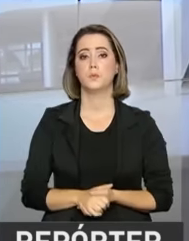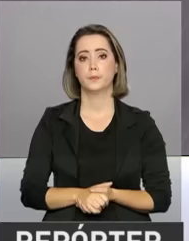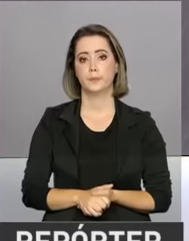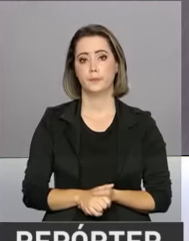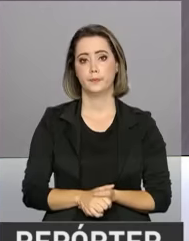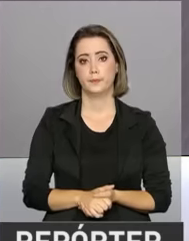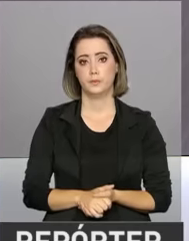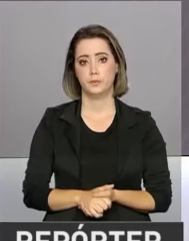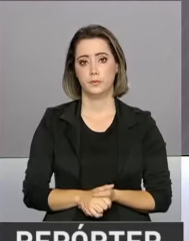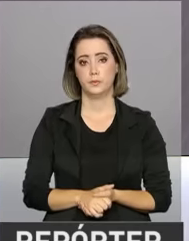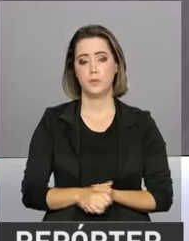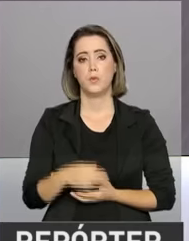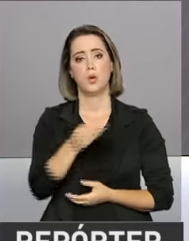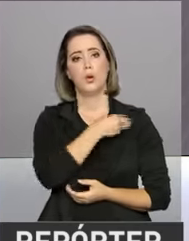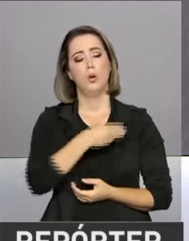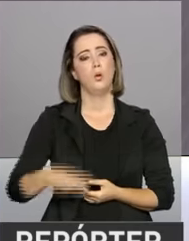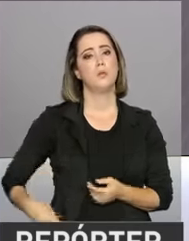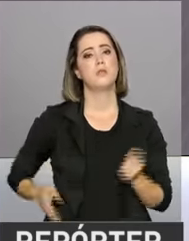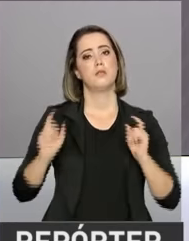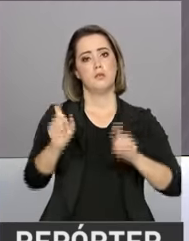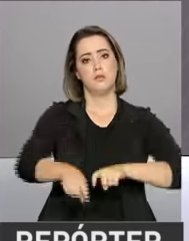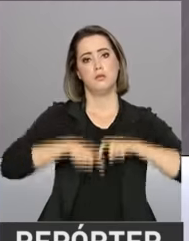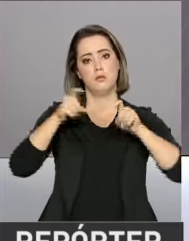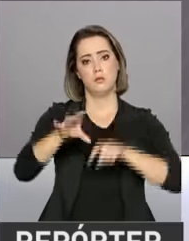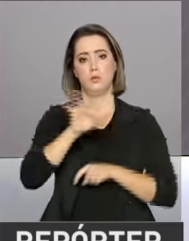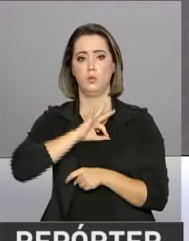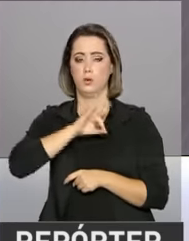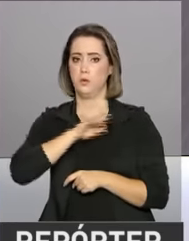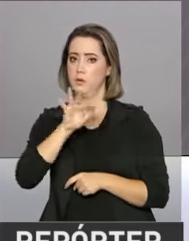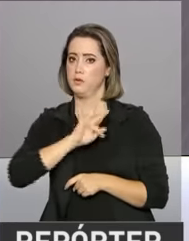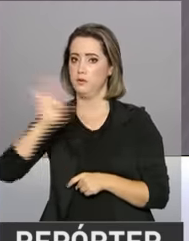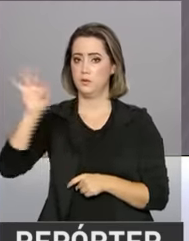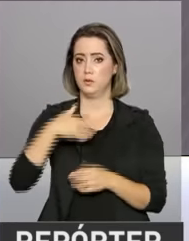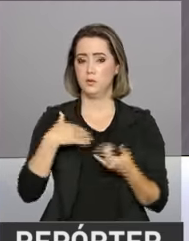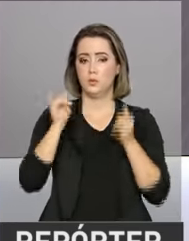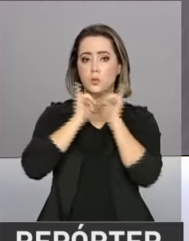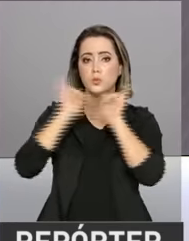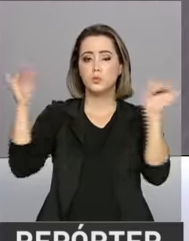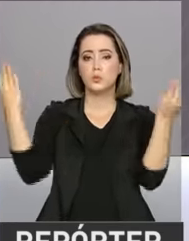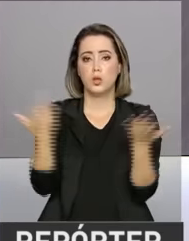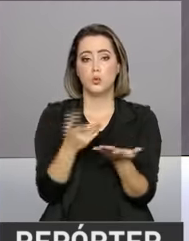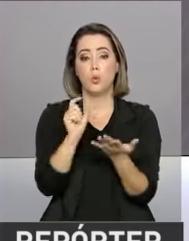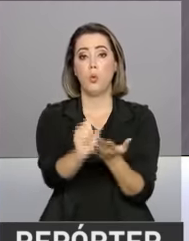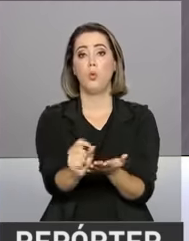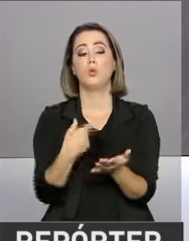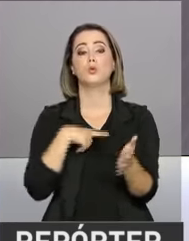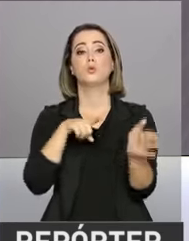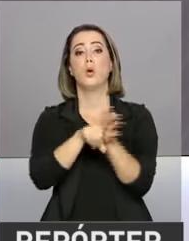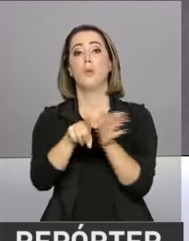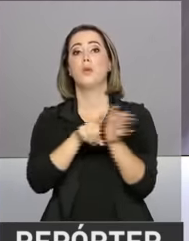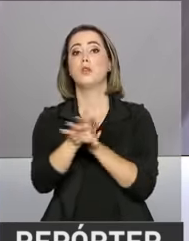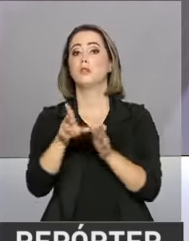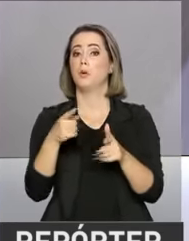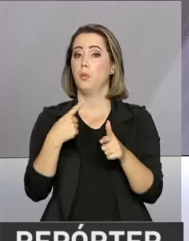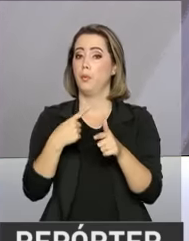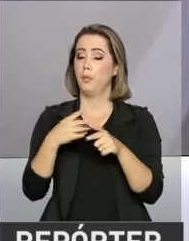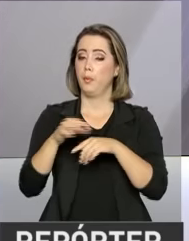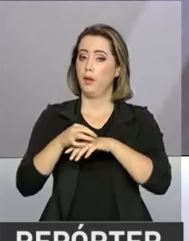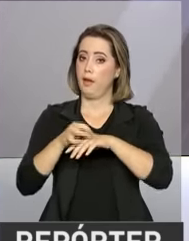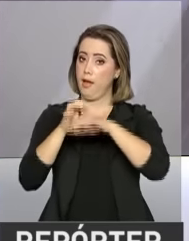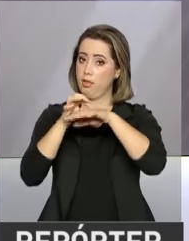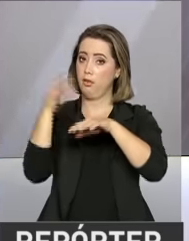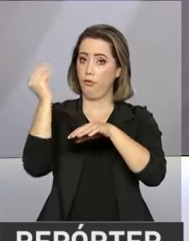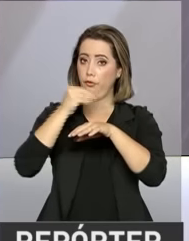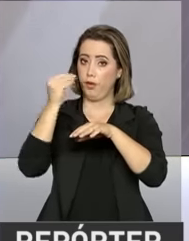tarde o Ministério da Agricultura e a Polícia Federal divulgaram nota sobre a operação carne fraca eles